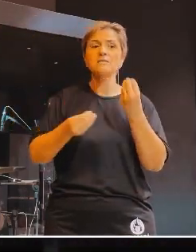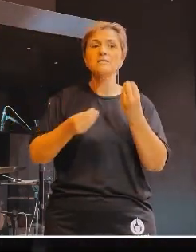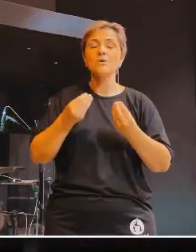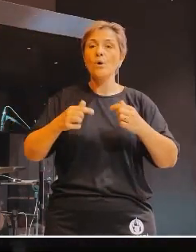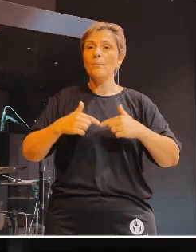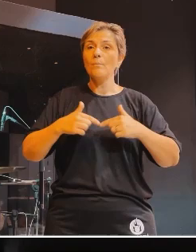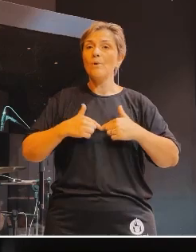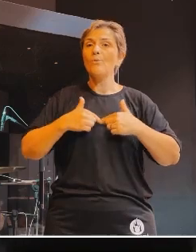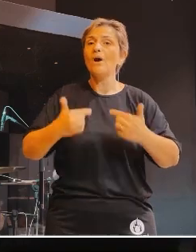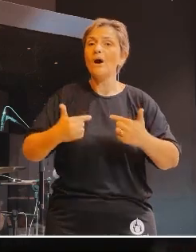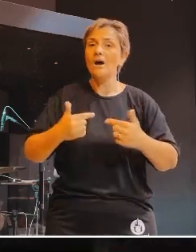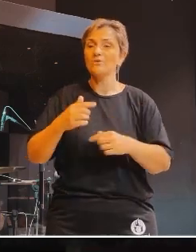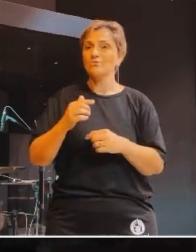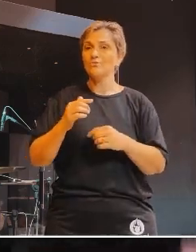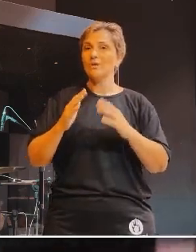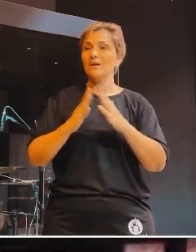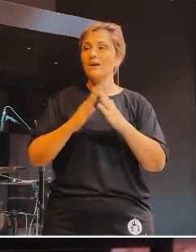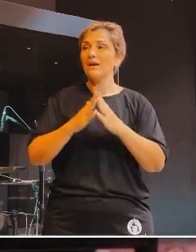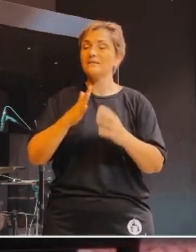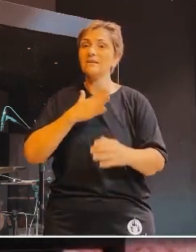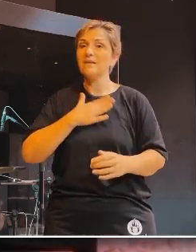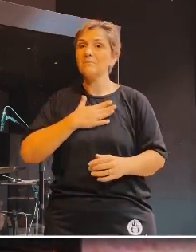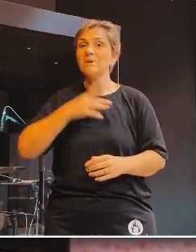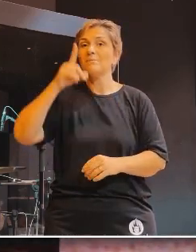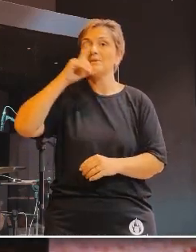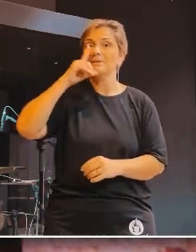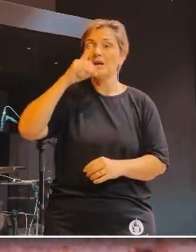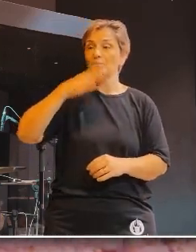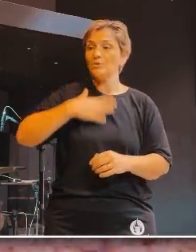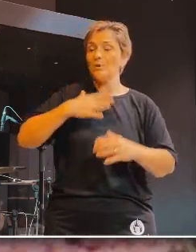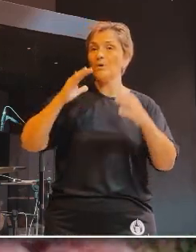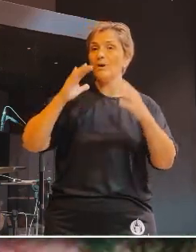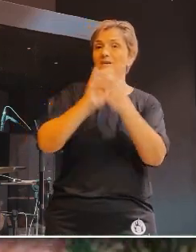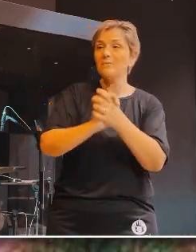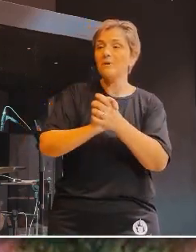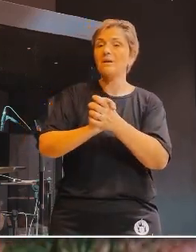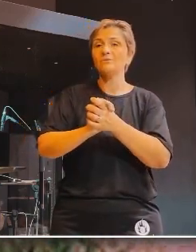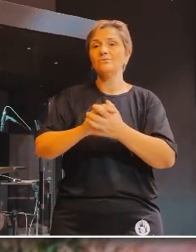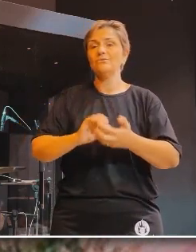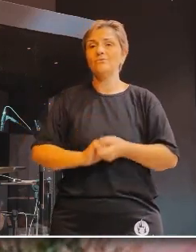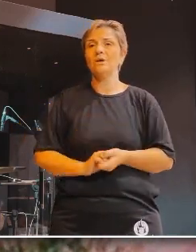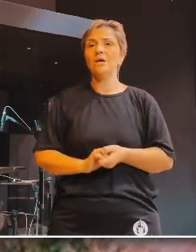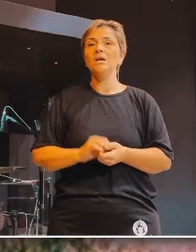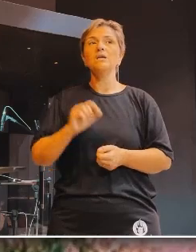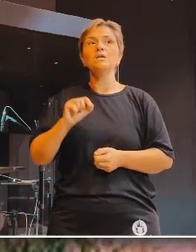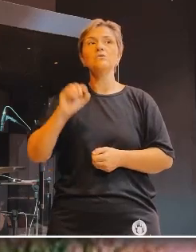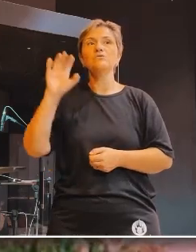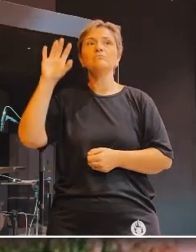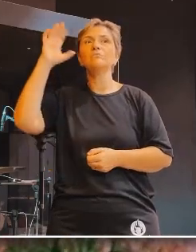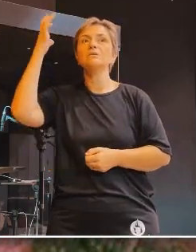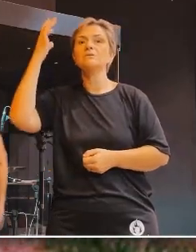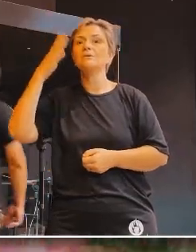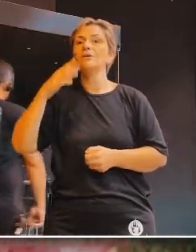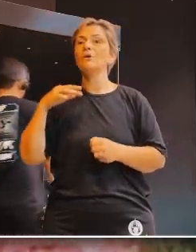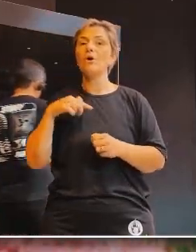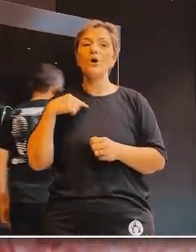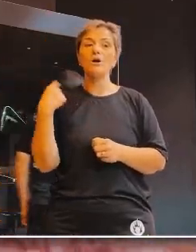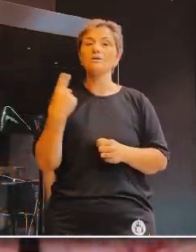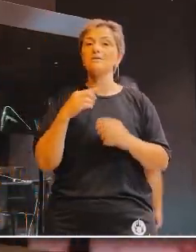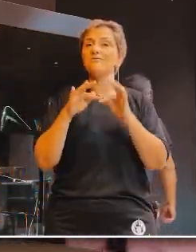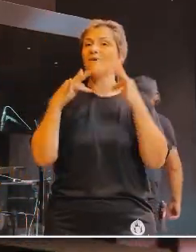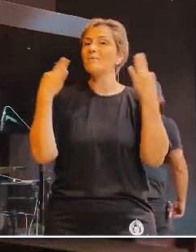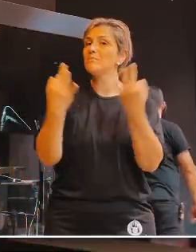na minha maternidade, no meu casamento. E isso é uma decisão da nossa família, no nosso lar. Por